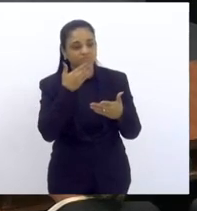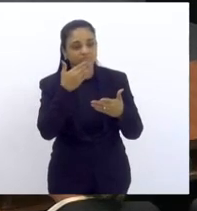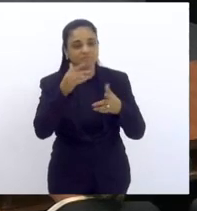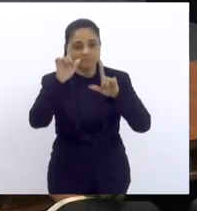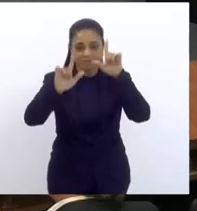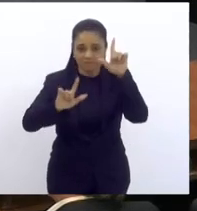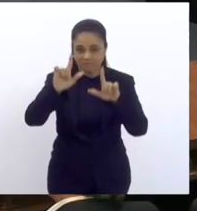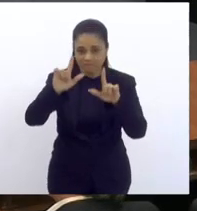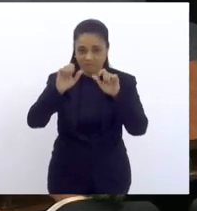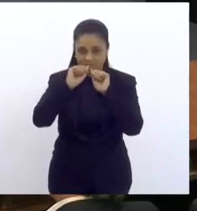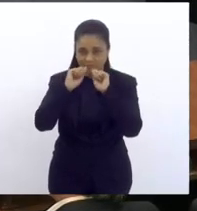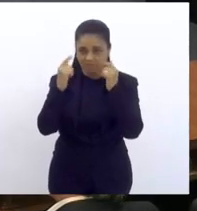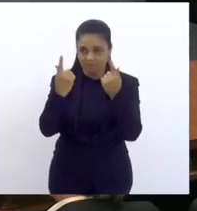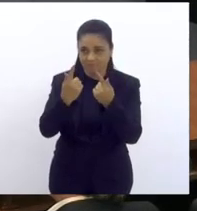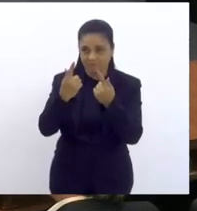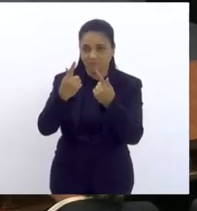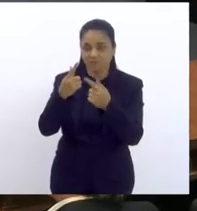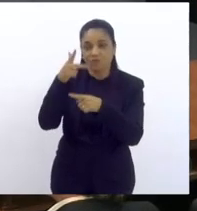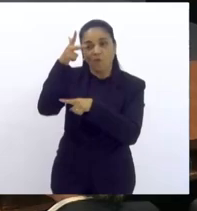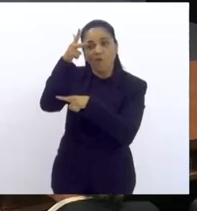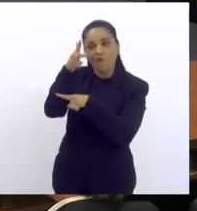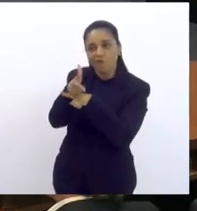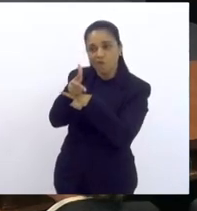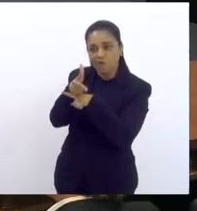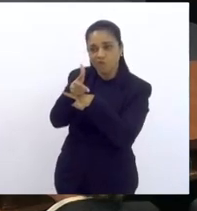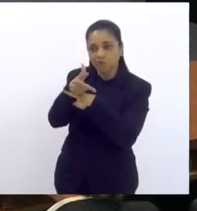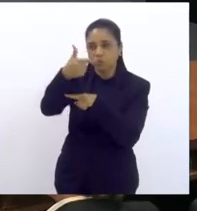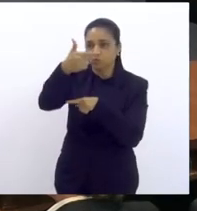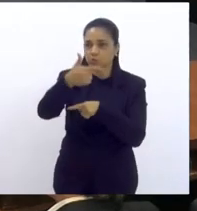alérgica que passe o vídeo 2